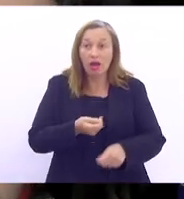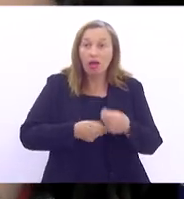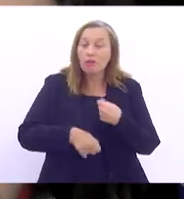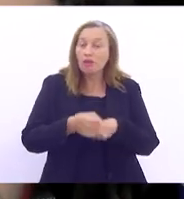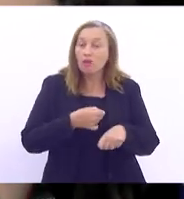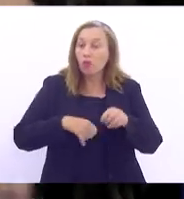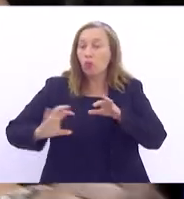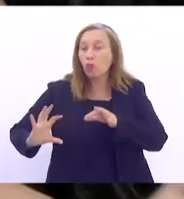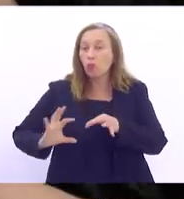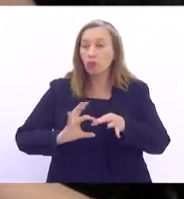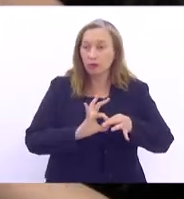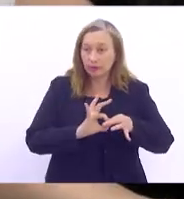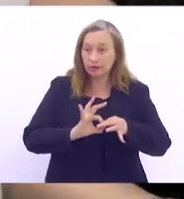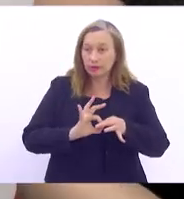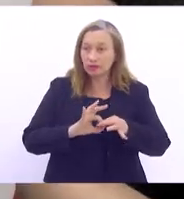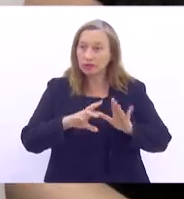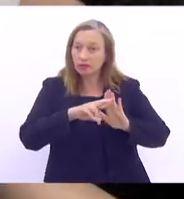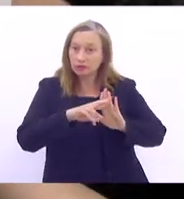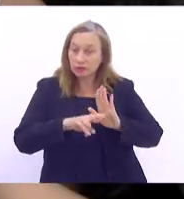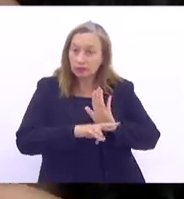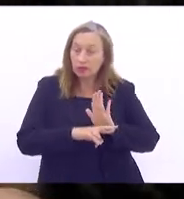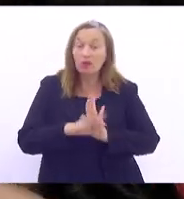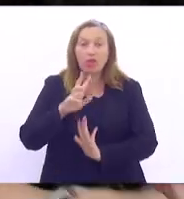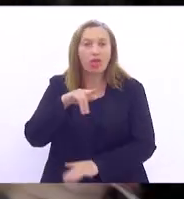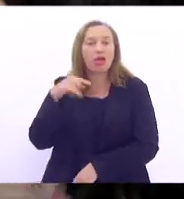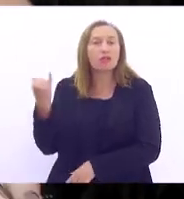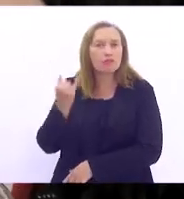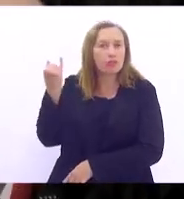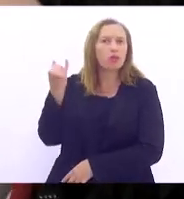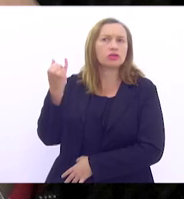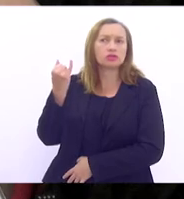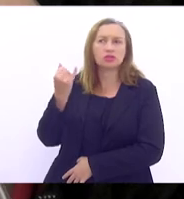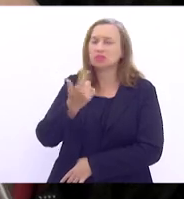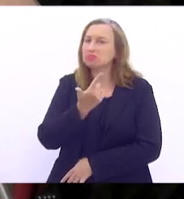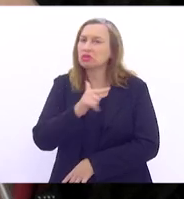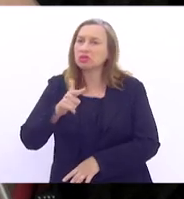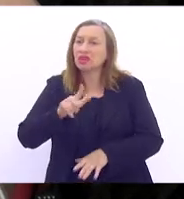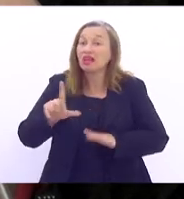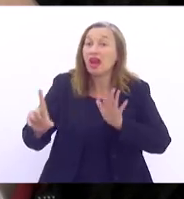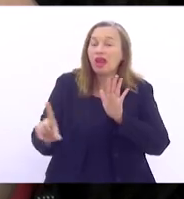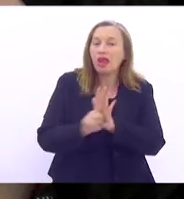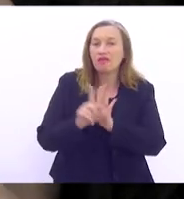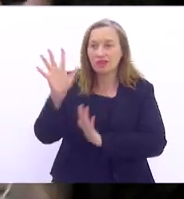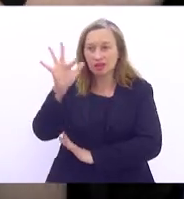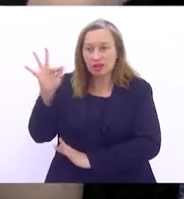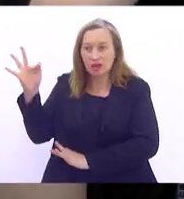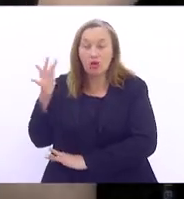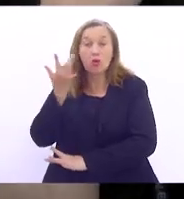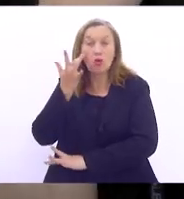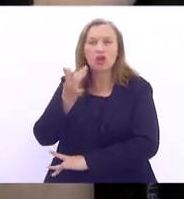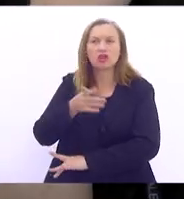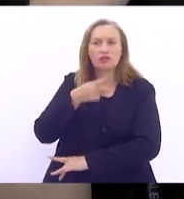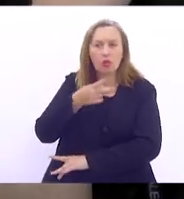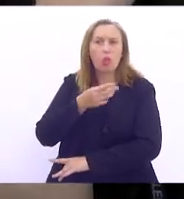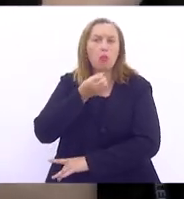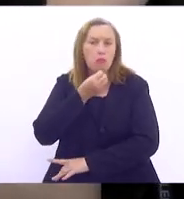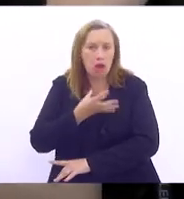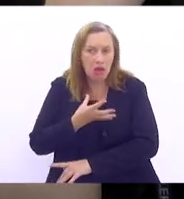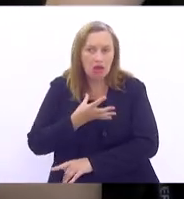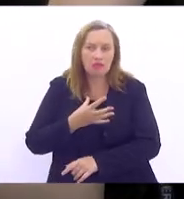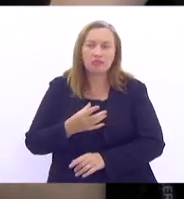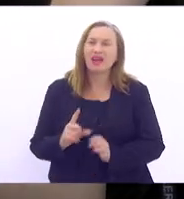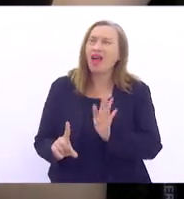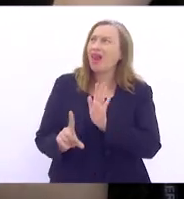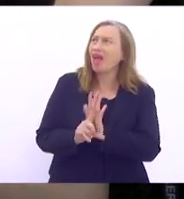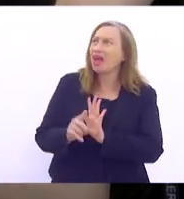complementares, né, que eu acho, inclusive, que são importantes e que não constam na lei federal. Acho que ele argumentou bem. A